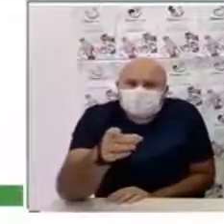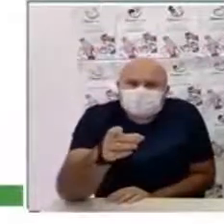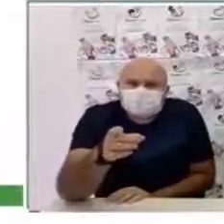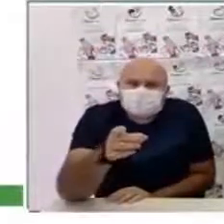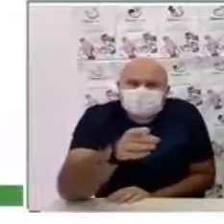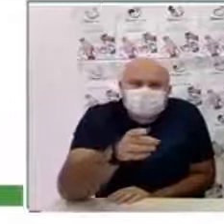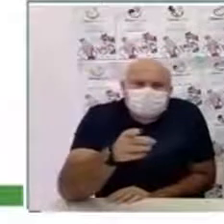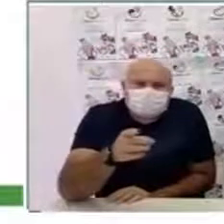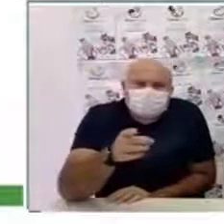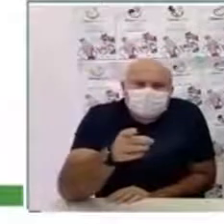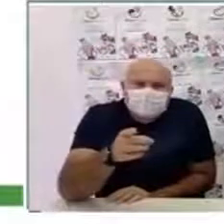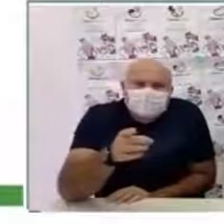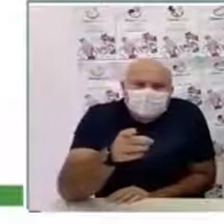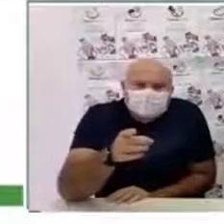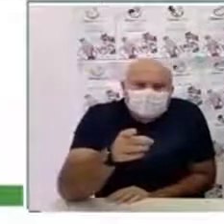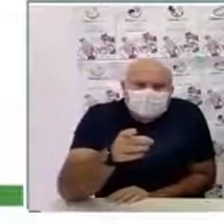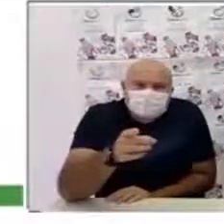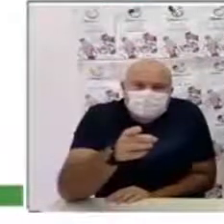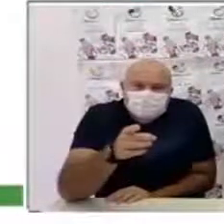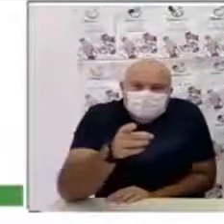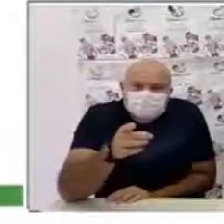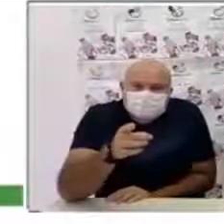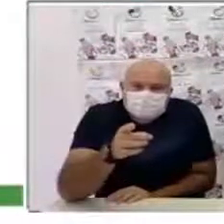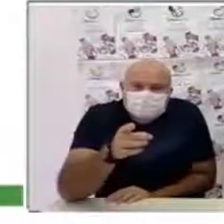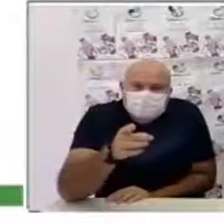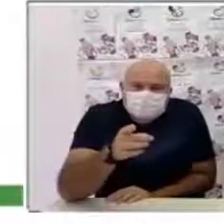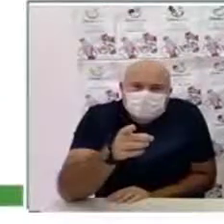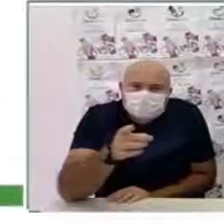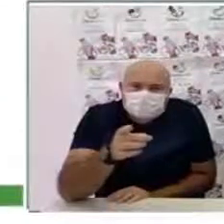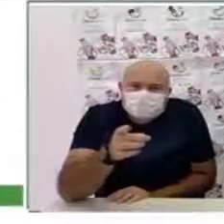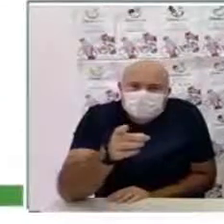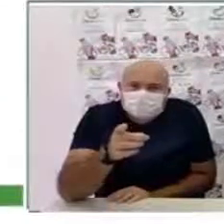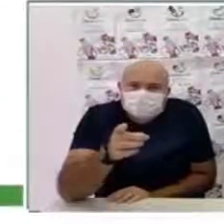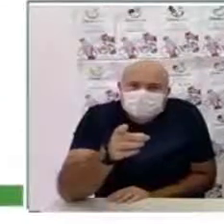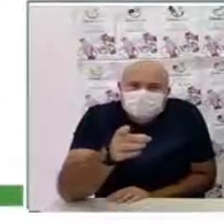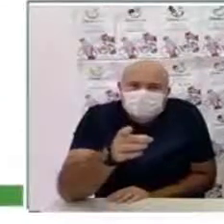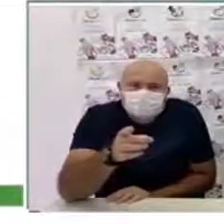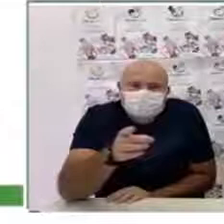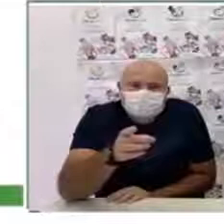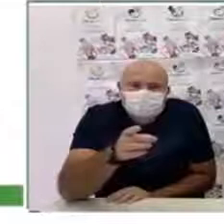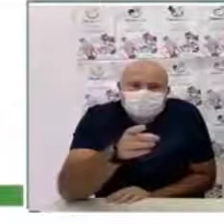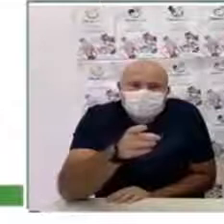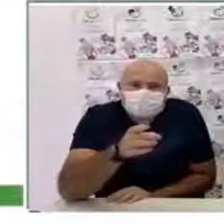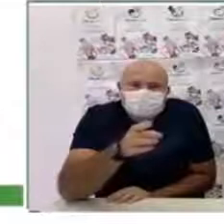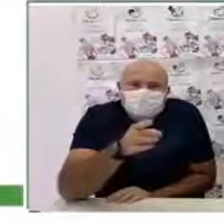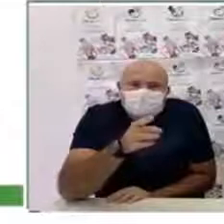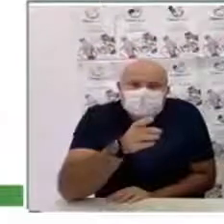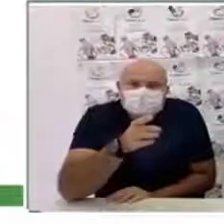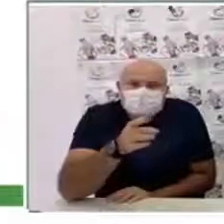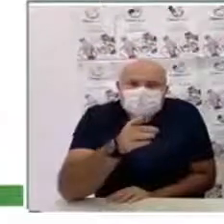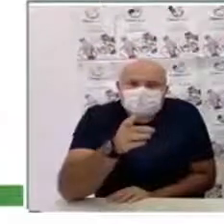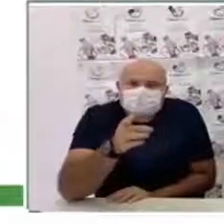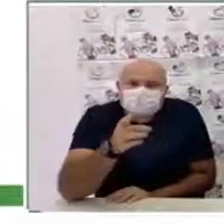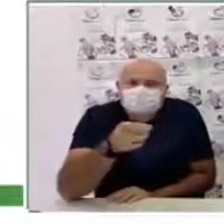mostrando a eles, professor Márcio, de que é a natureza da radiação, né? Você está vendo ali, ó, a radiação, né?